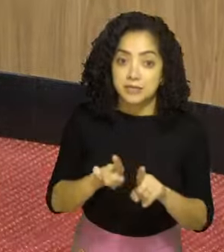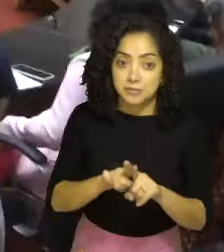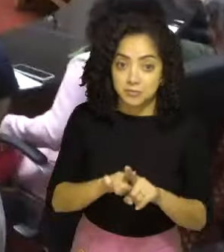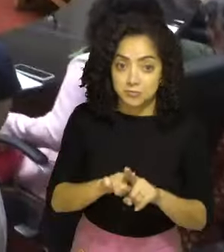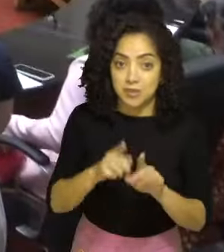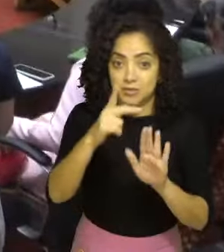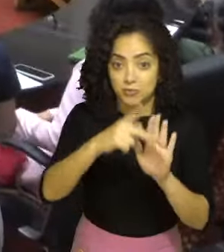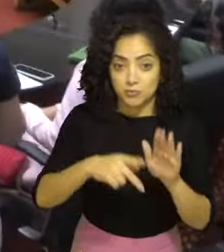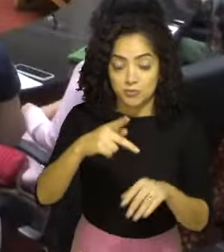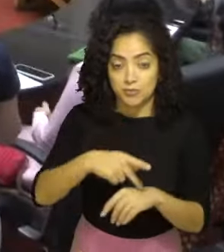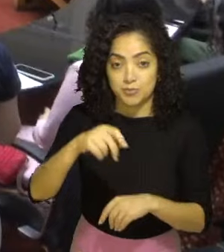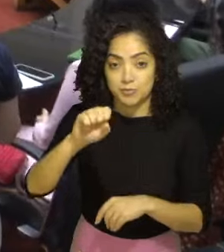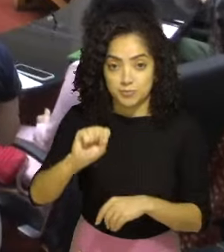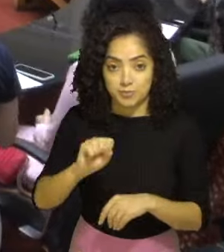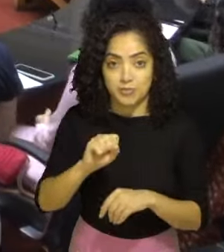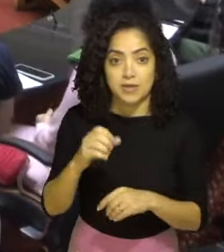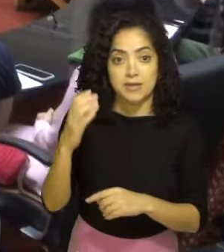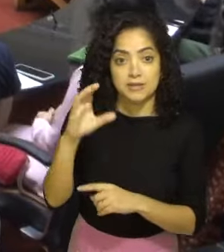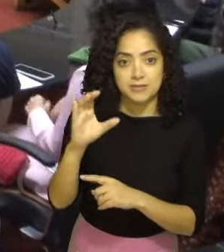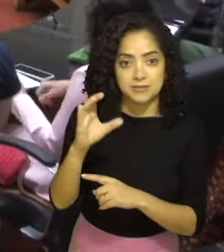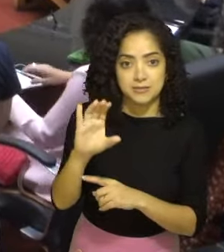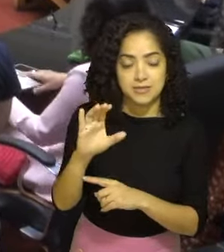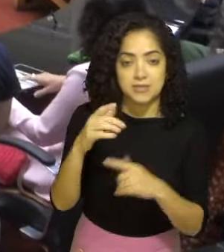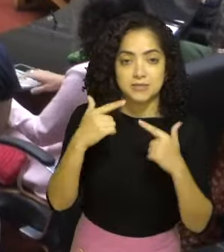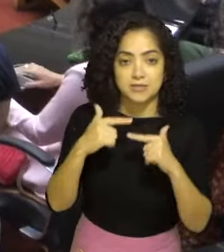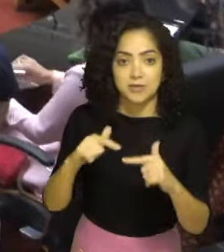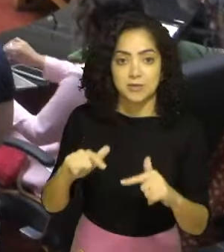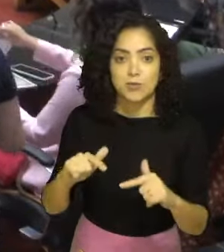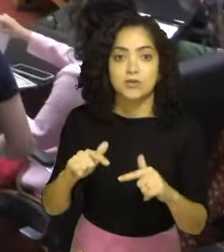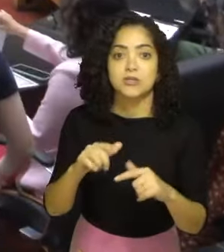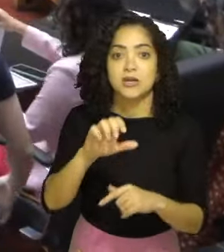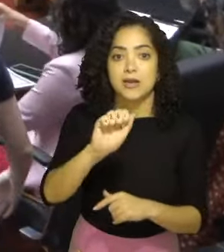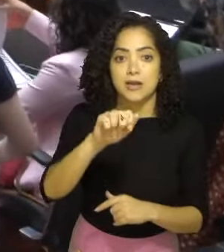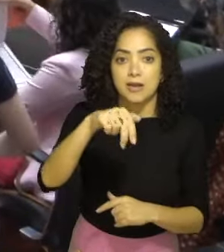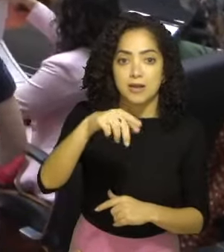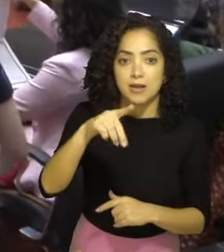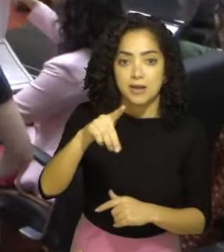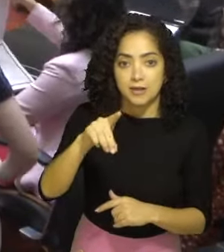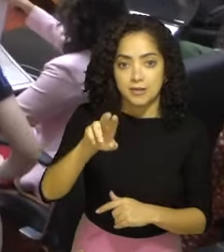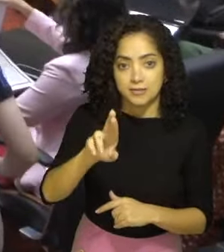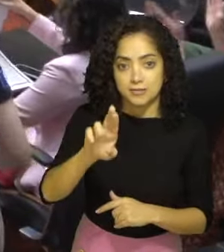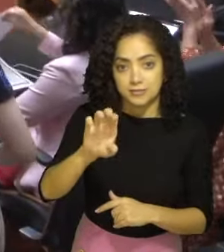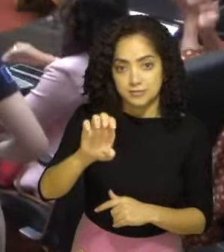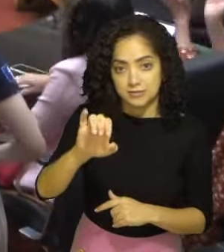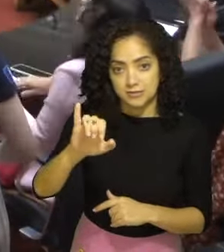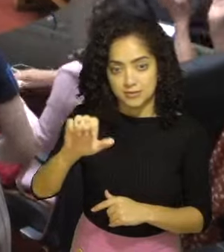de Pós-Graduação em Ciências da Linguagem, doutora Andréia da Silva Daltoé.